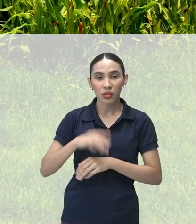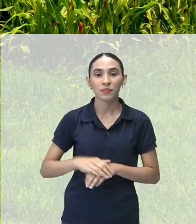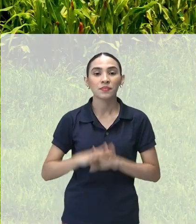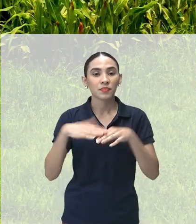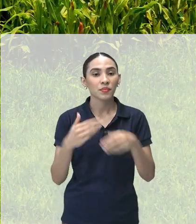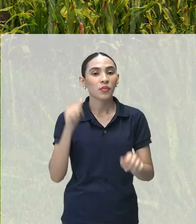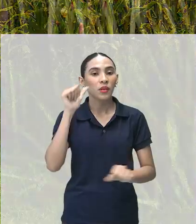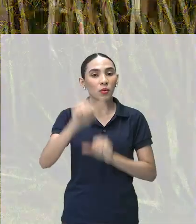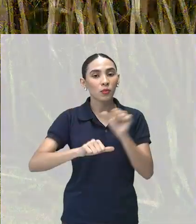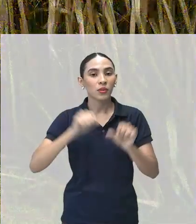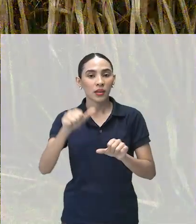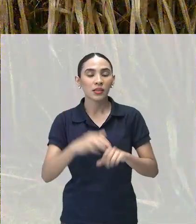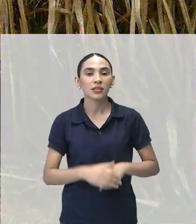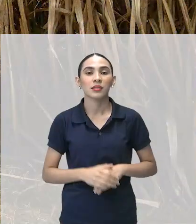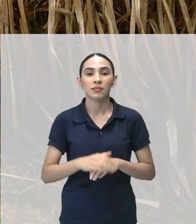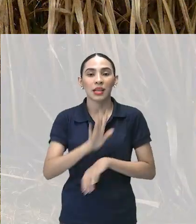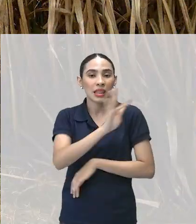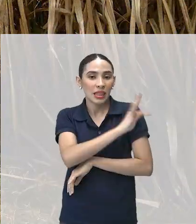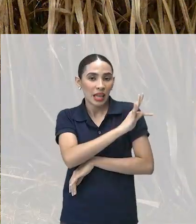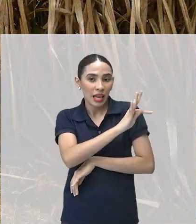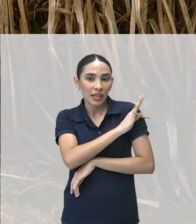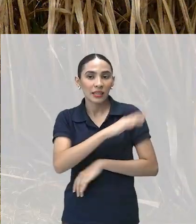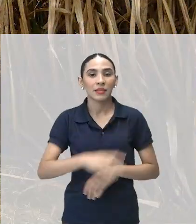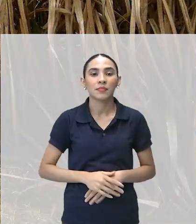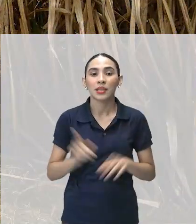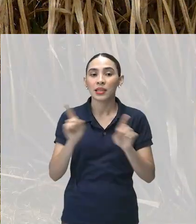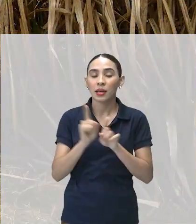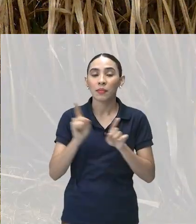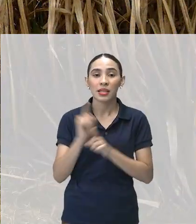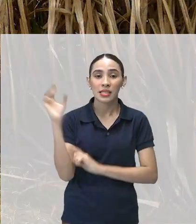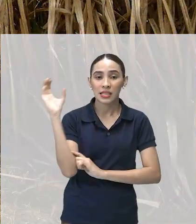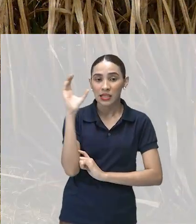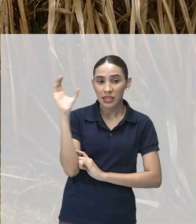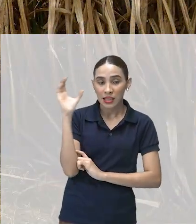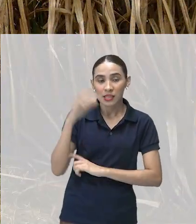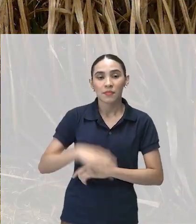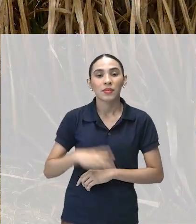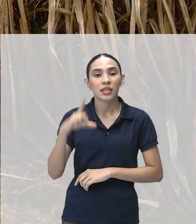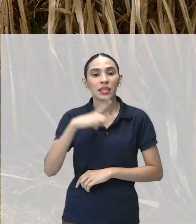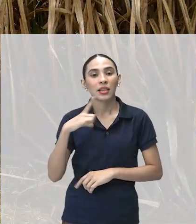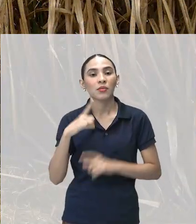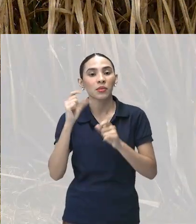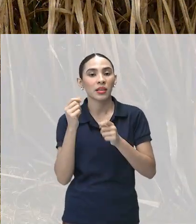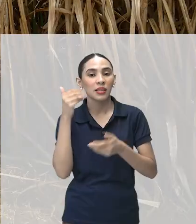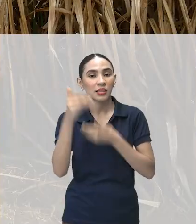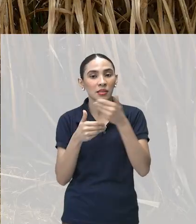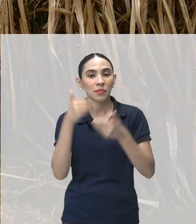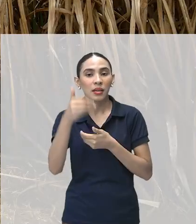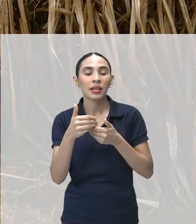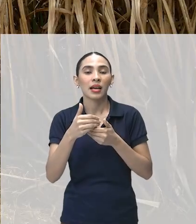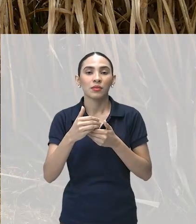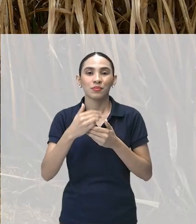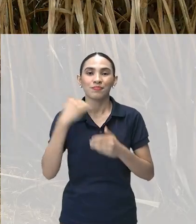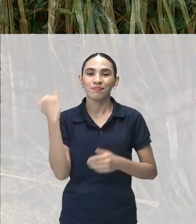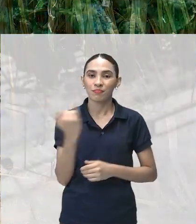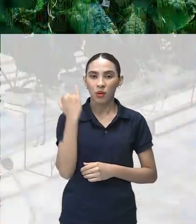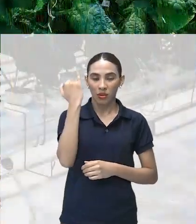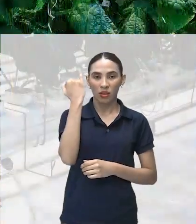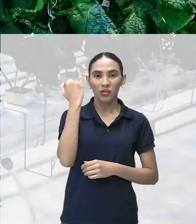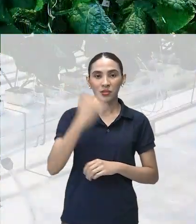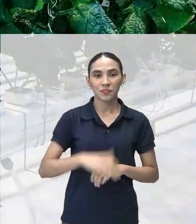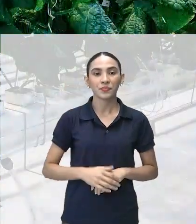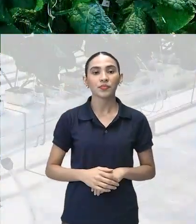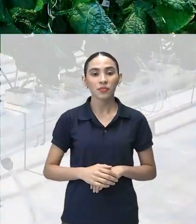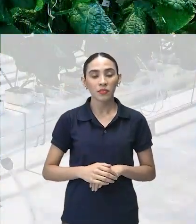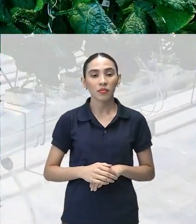as mudanças, na técnica e na ciência têm desempenhado um papel